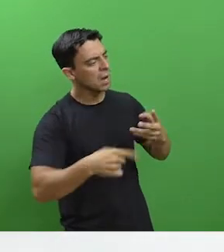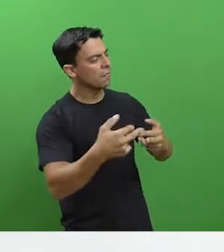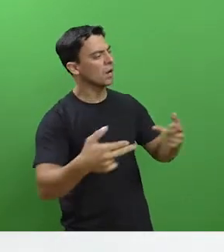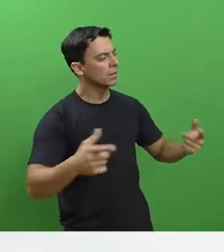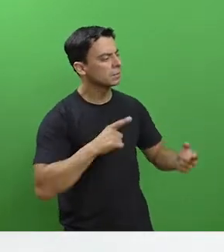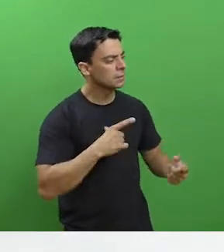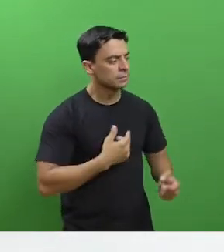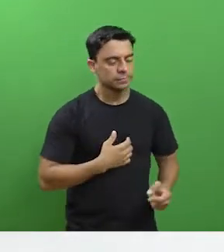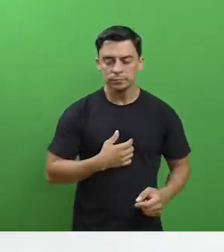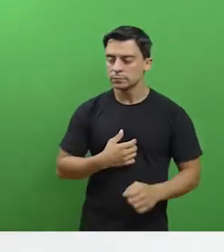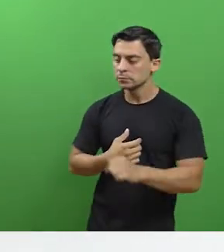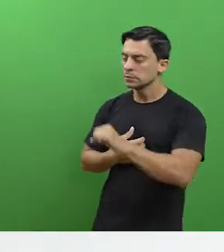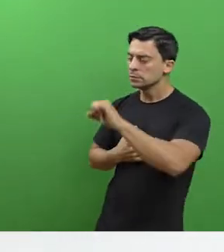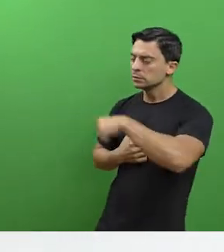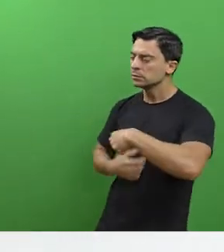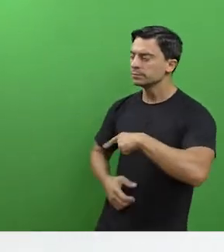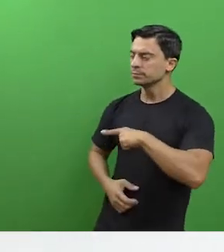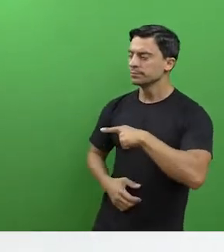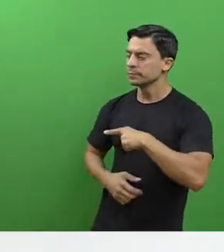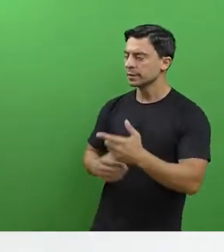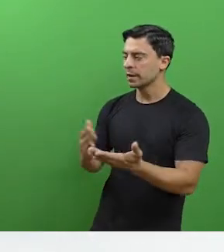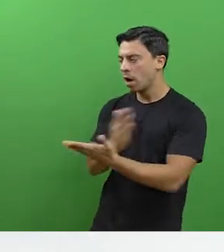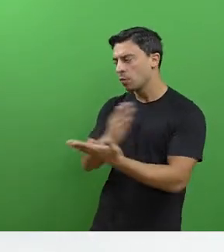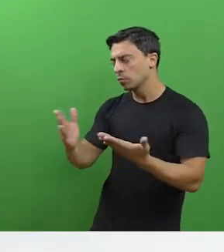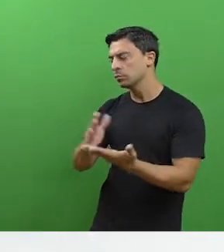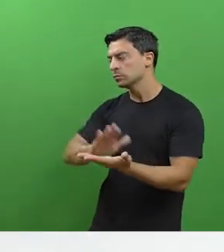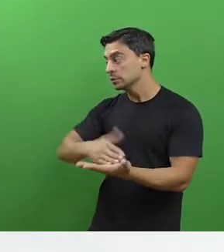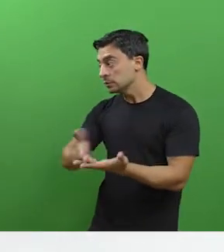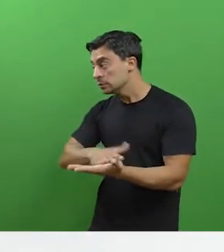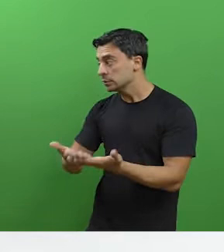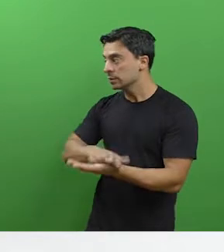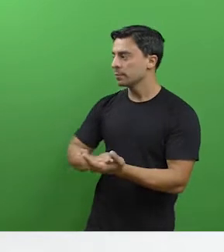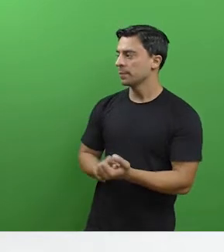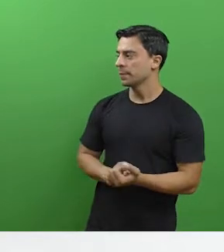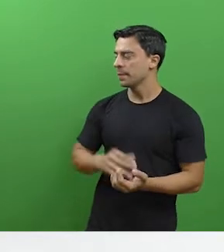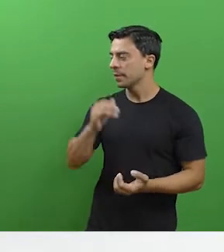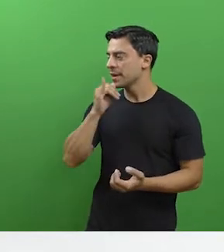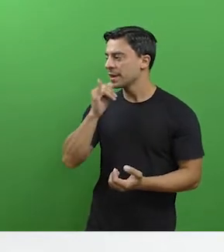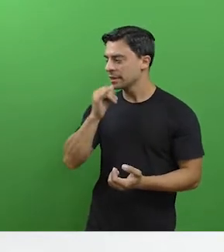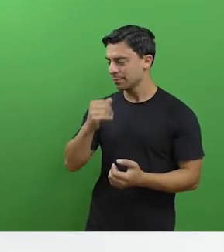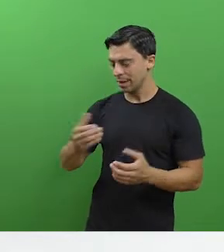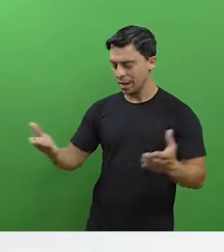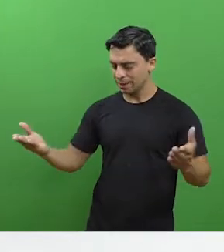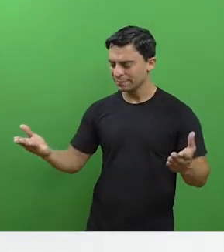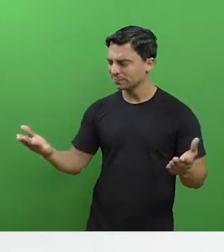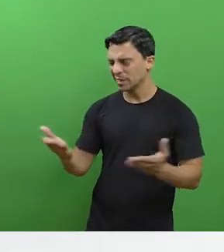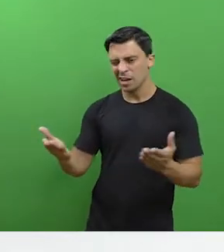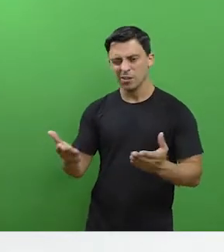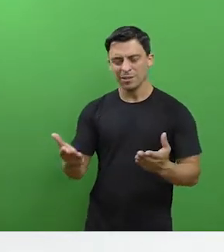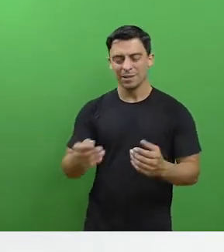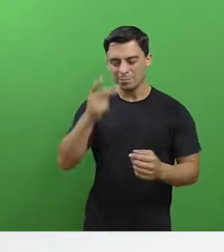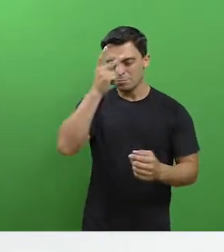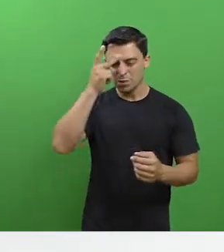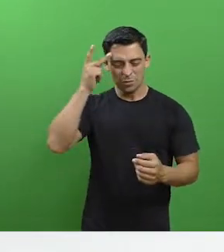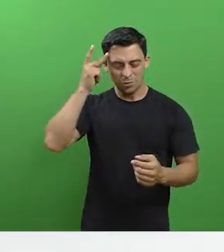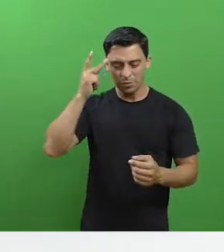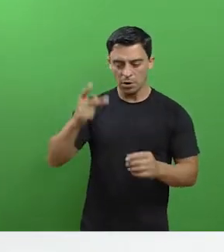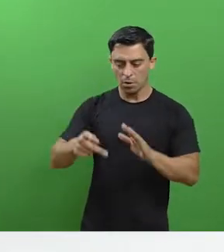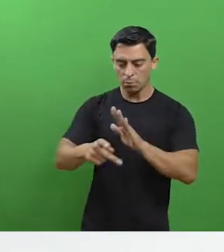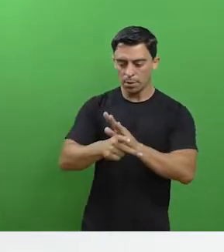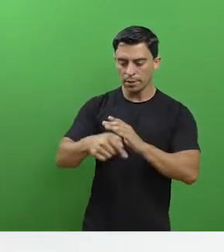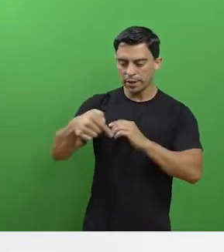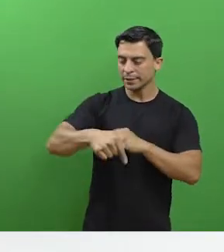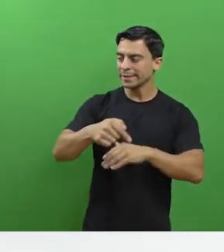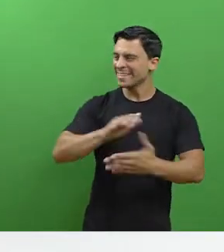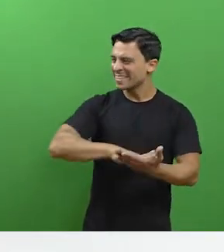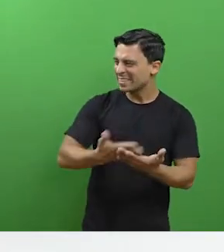que trabalham como intérpretes. Não é nessa área não tem assim... Um número expressivo. Né, falta ainda. Assim,